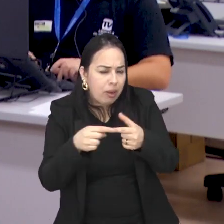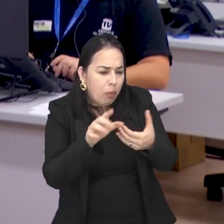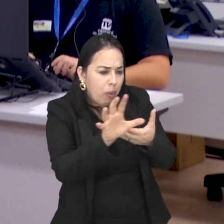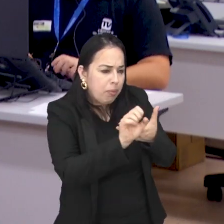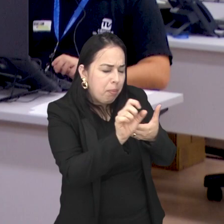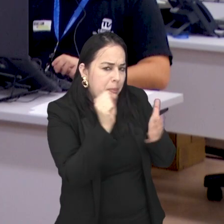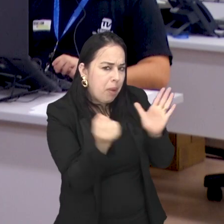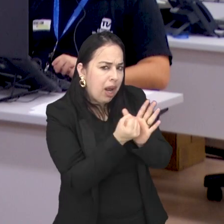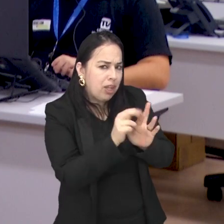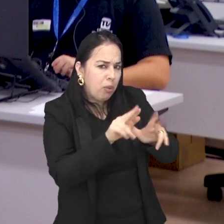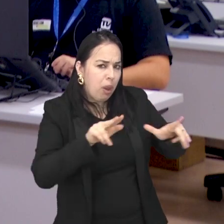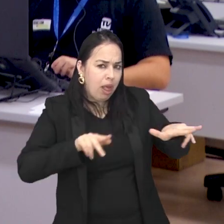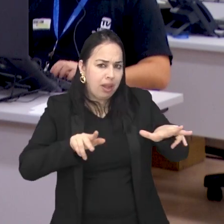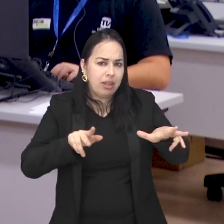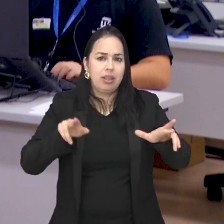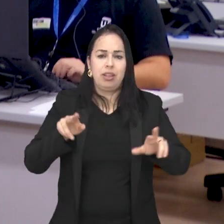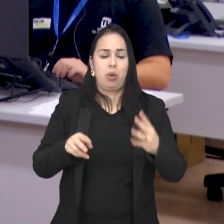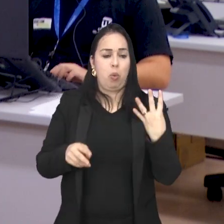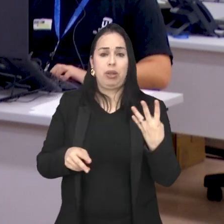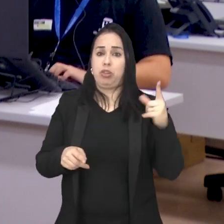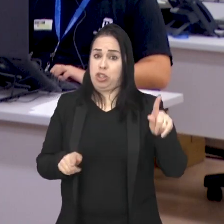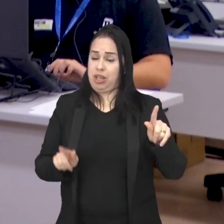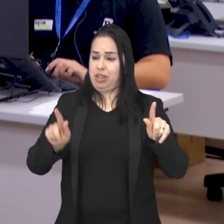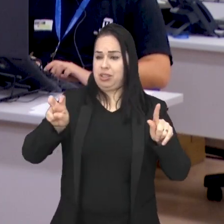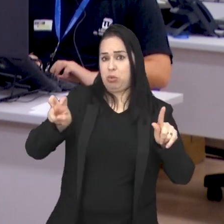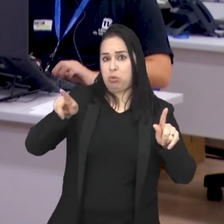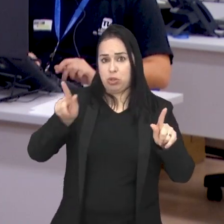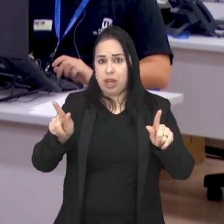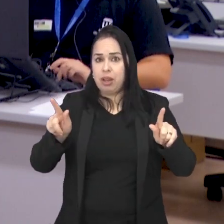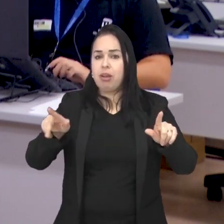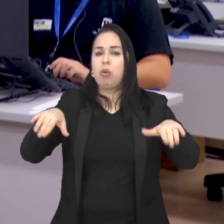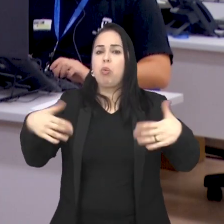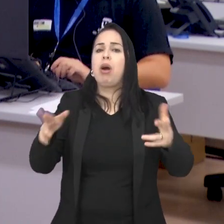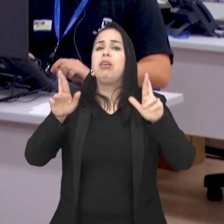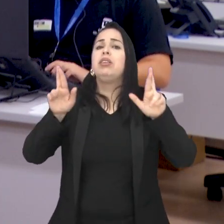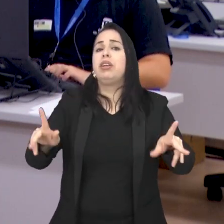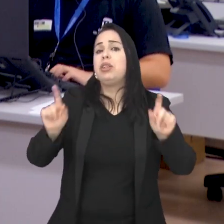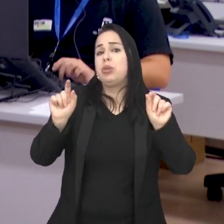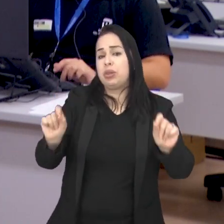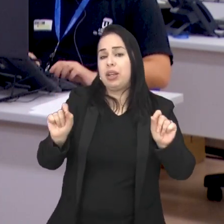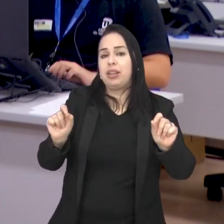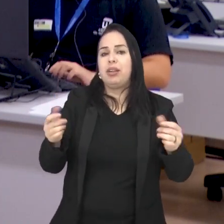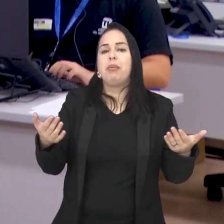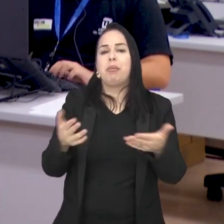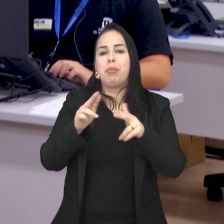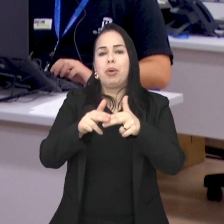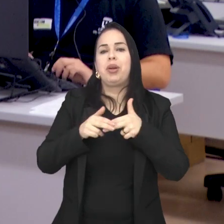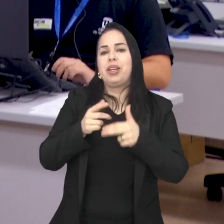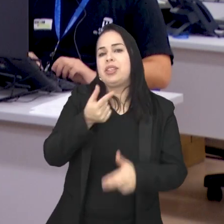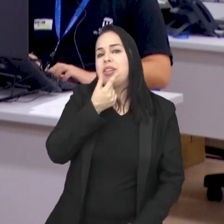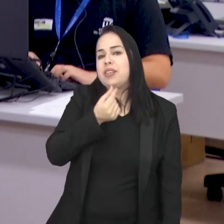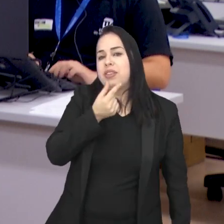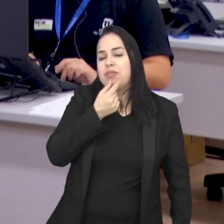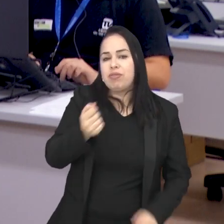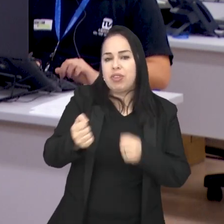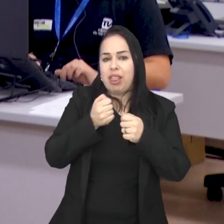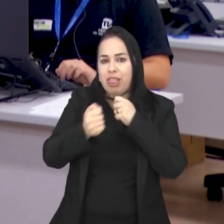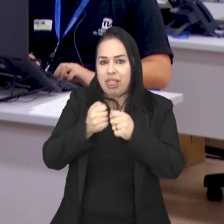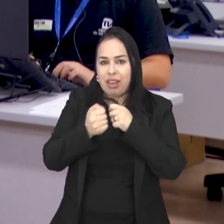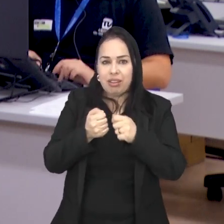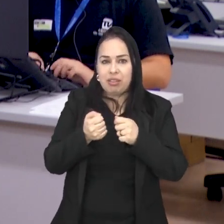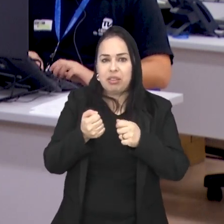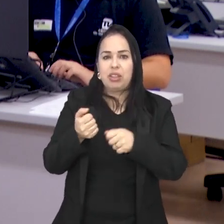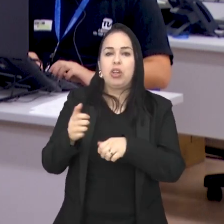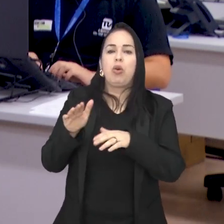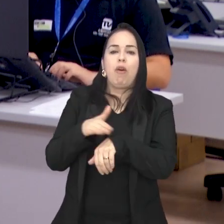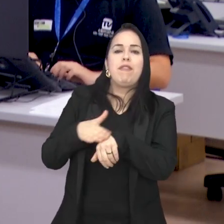os celulares? Qual a principal diferença para o 4G? Para ajudar a gente a entender melhor essa ferramenta, o Samuel Strazer, no